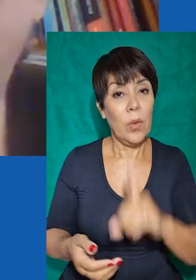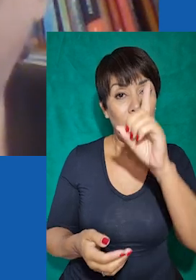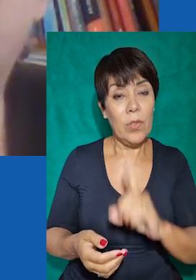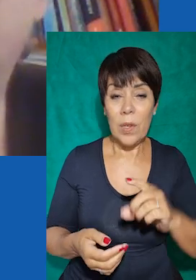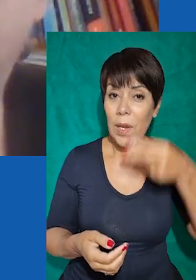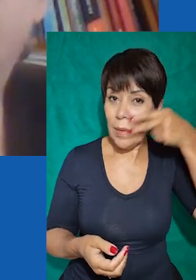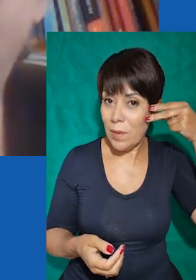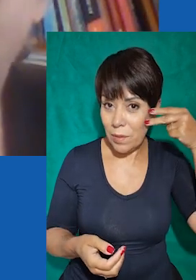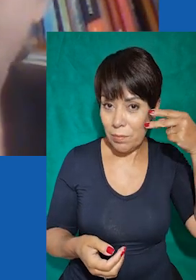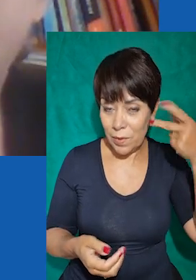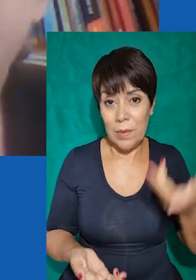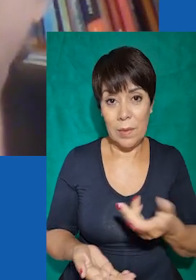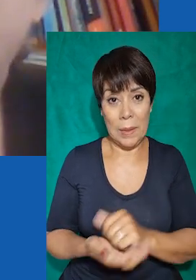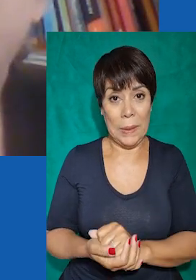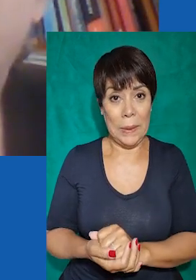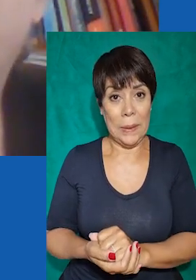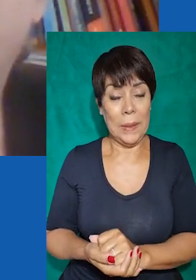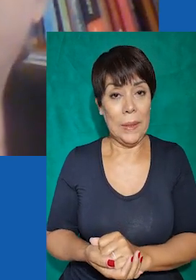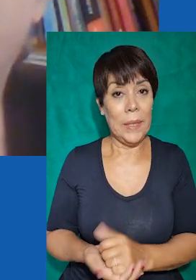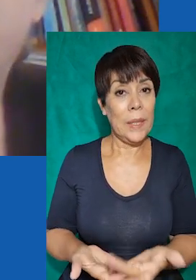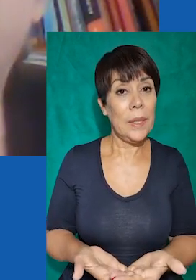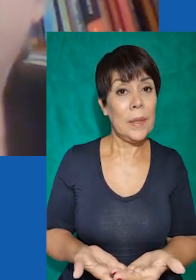os direitos indígenas,